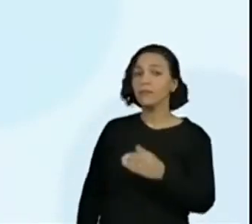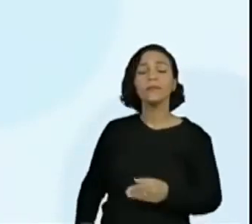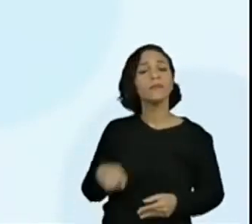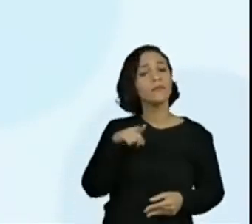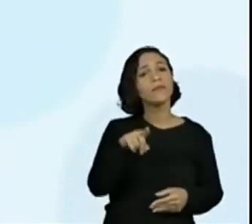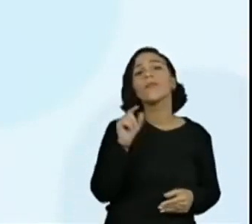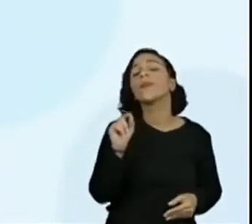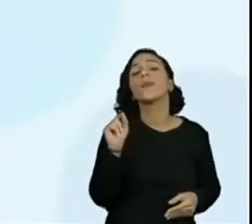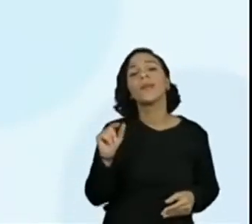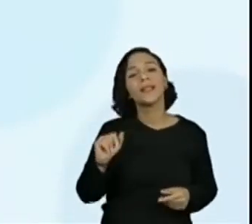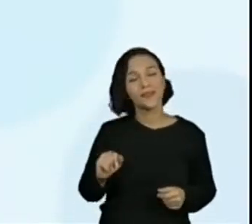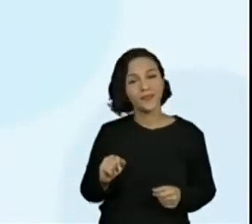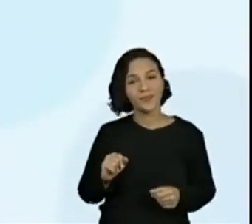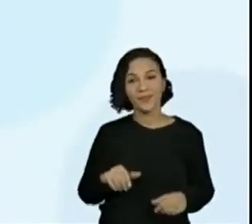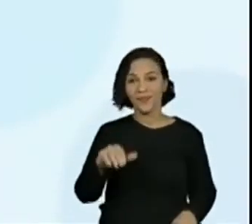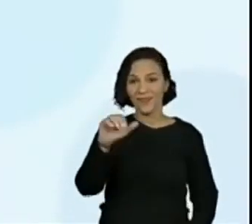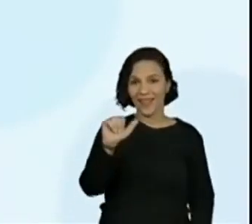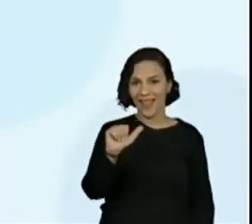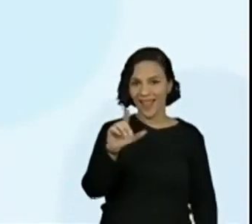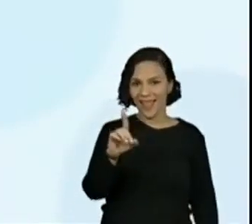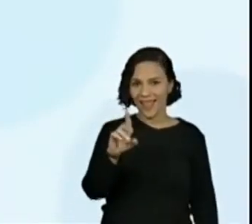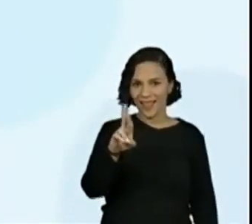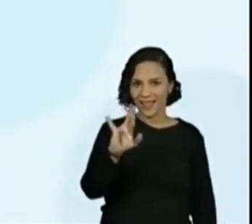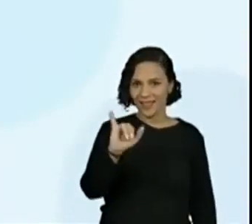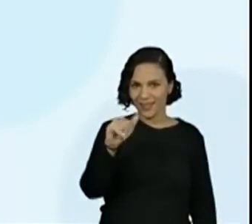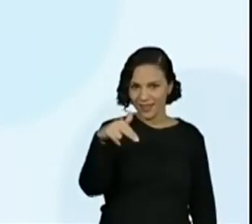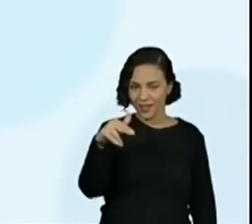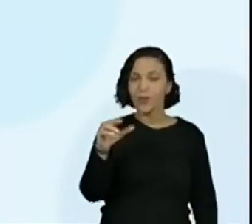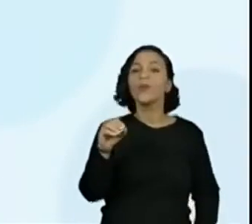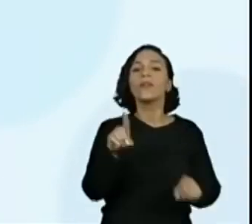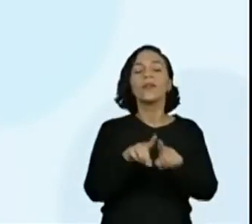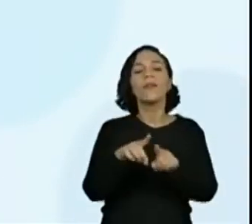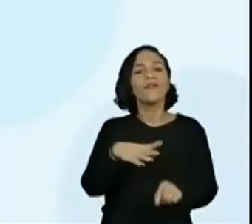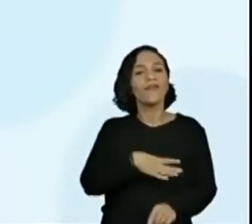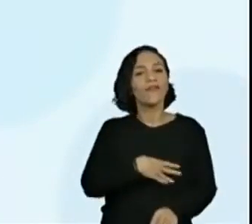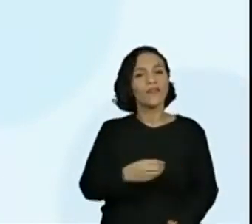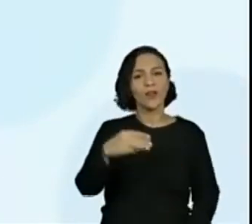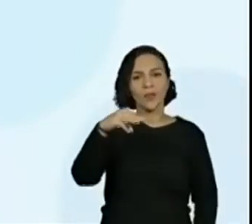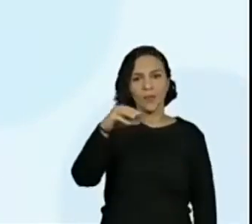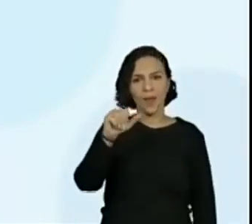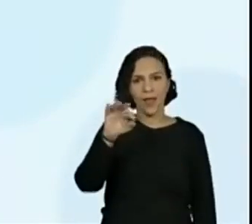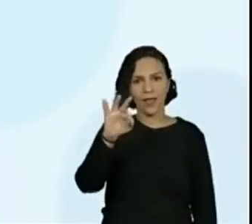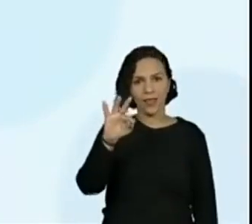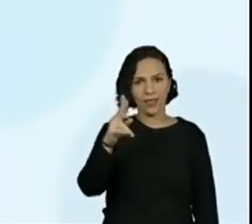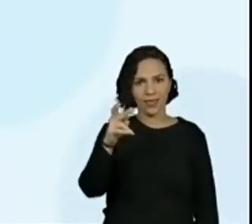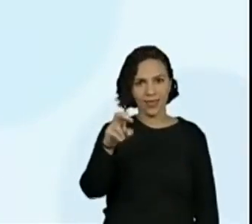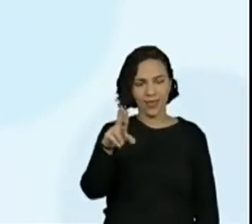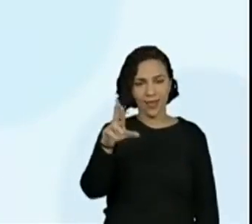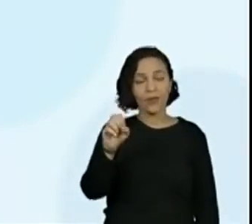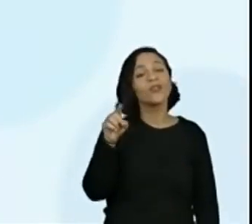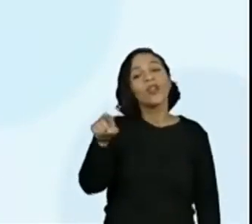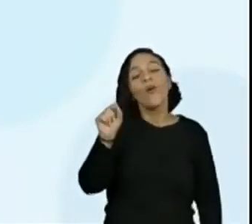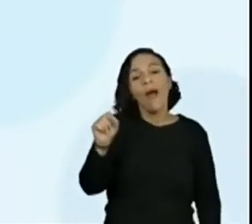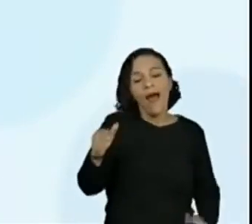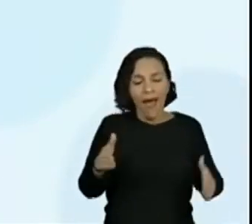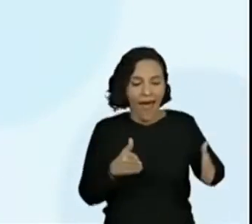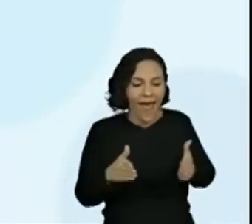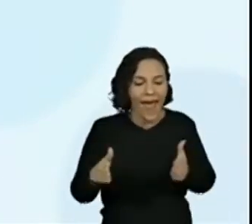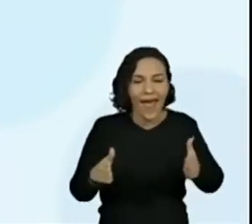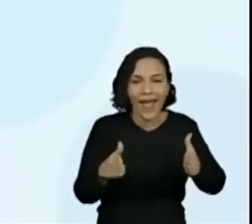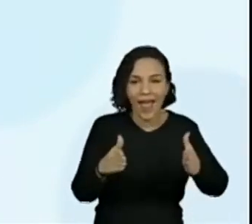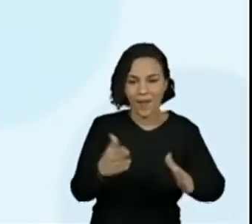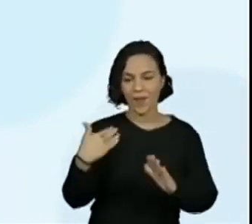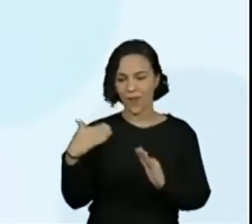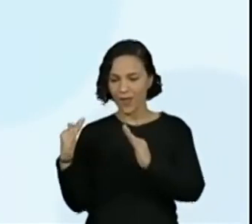né? Adriano e seu filho Matheus desenharam o trajeto que fizeram para ir